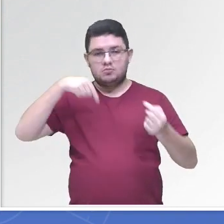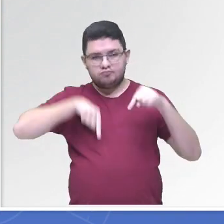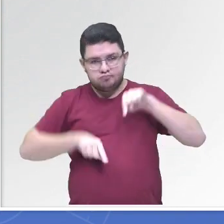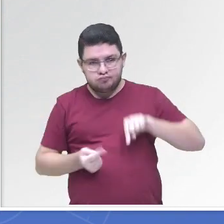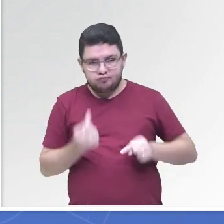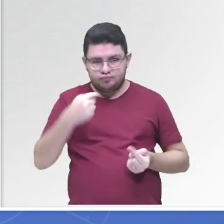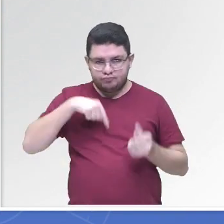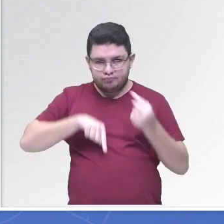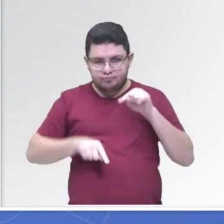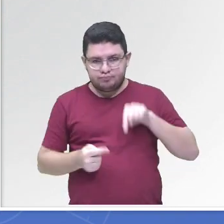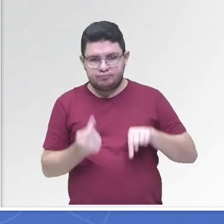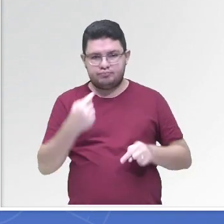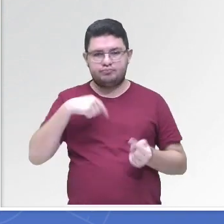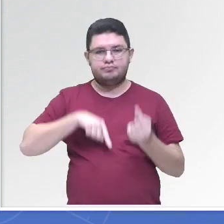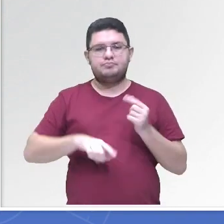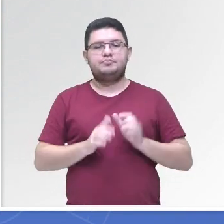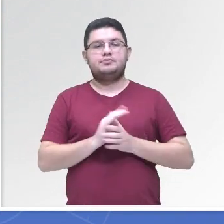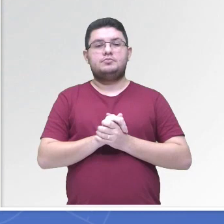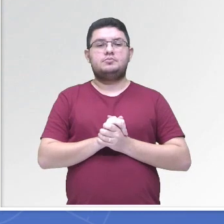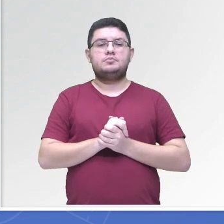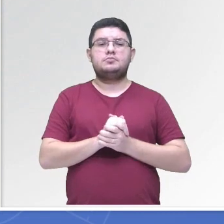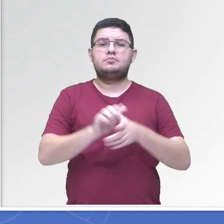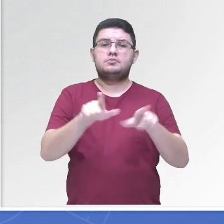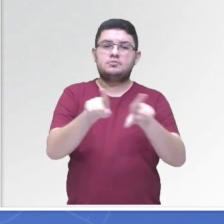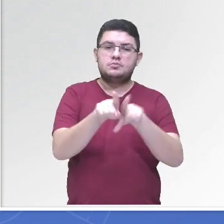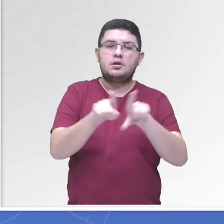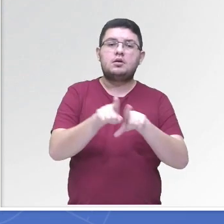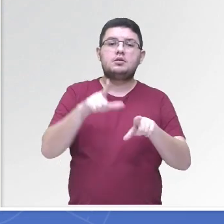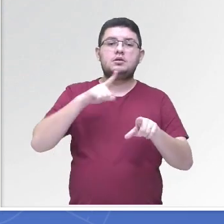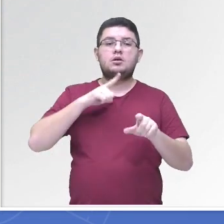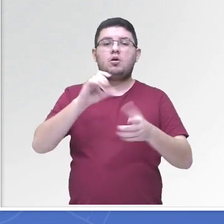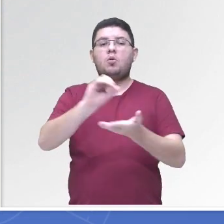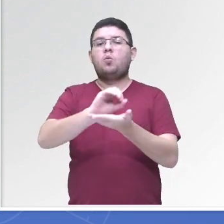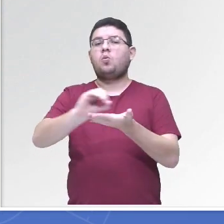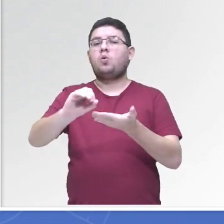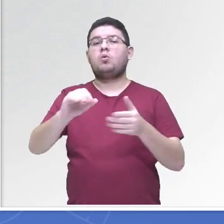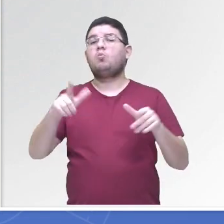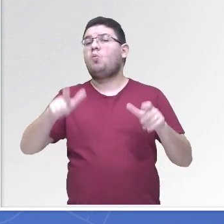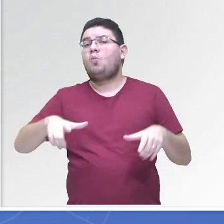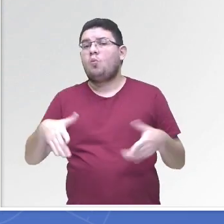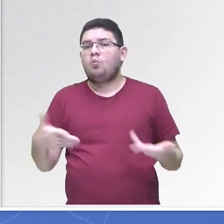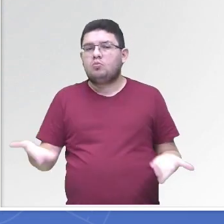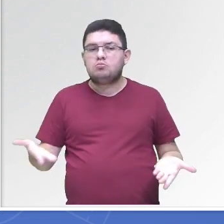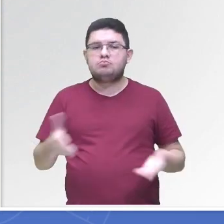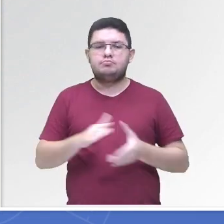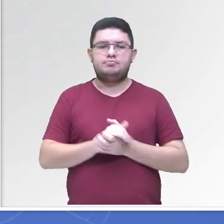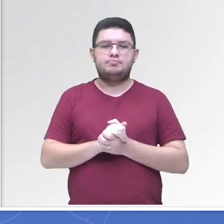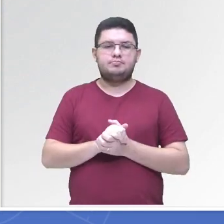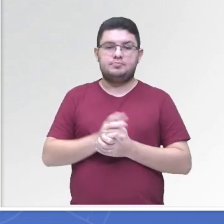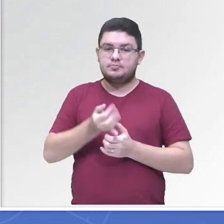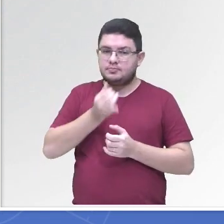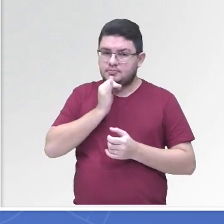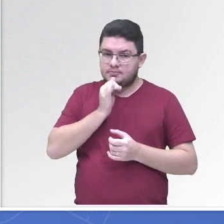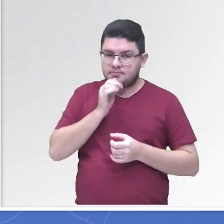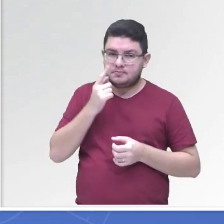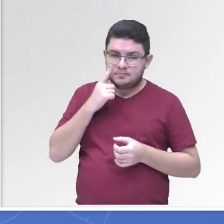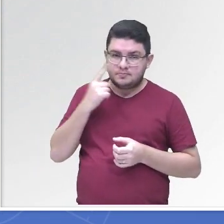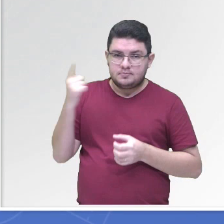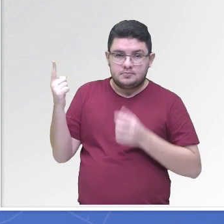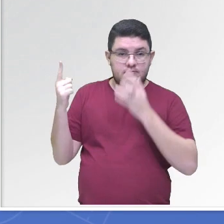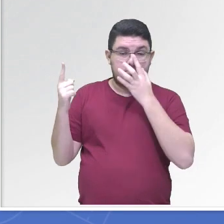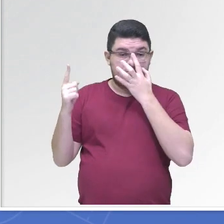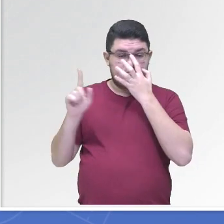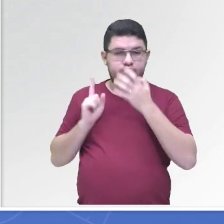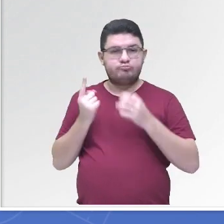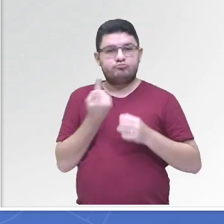tá? Onde mais a gente encontra os compostos orgânicos? Olha só, eu trouxe para vocês aqui algo também que faz parte da